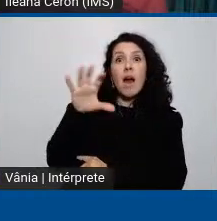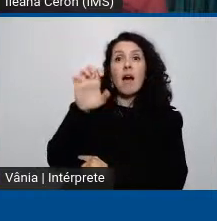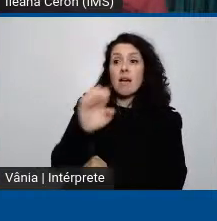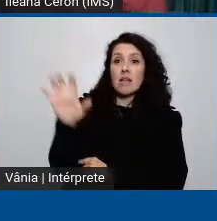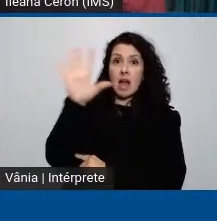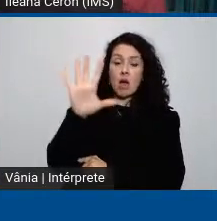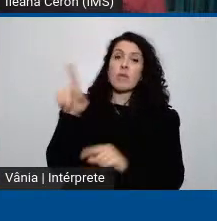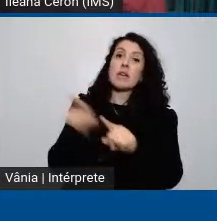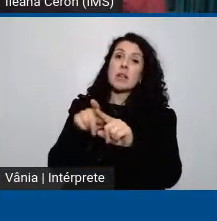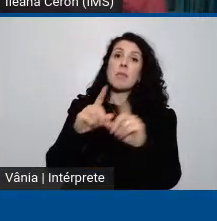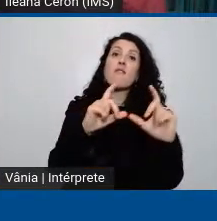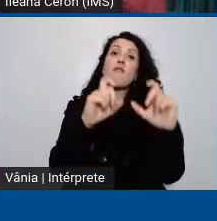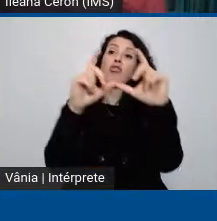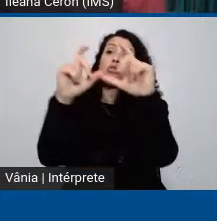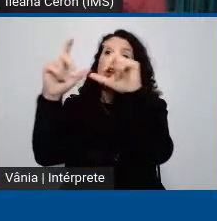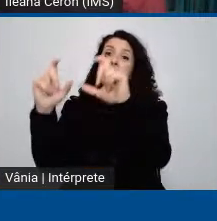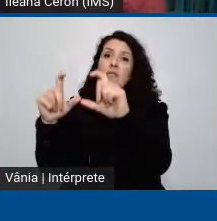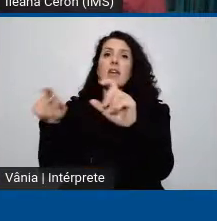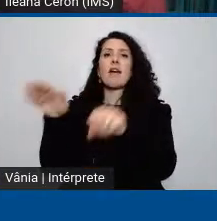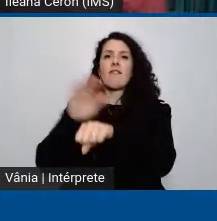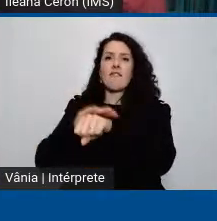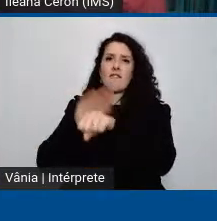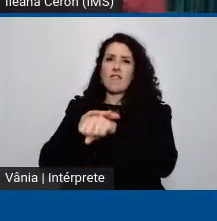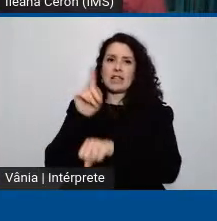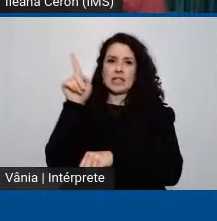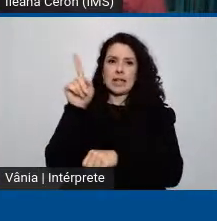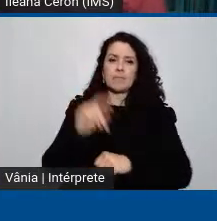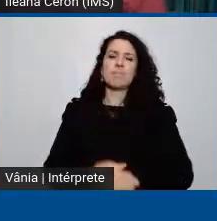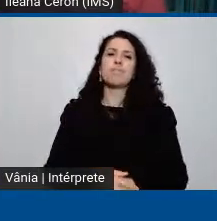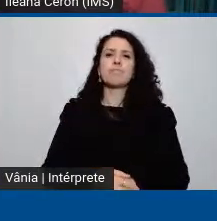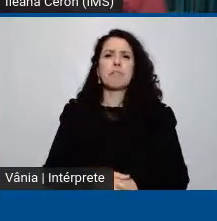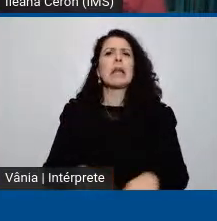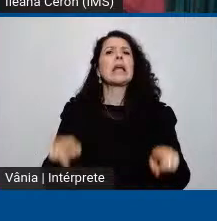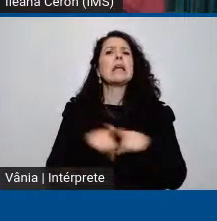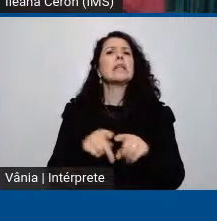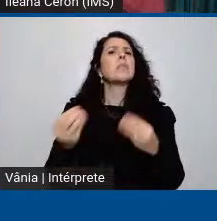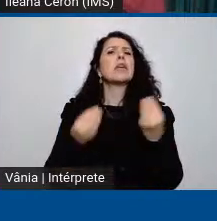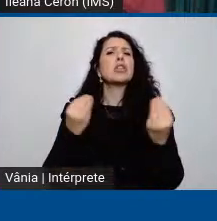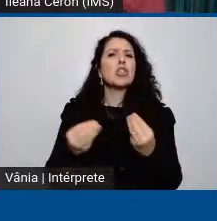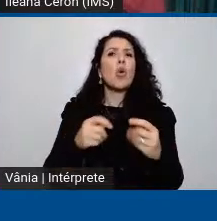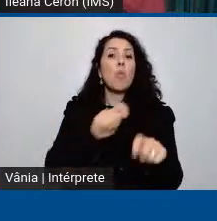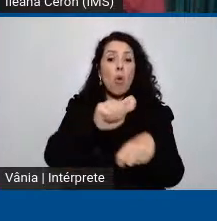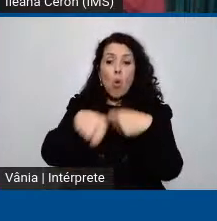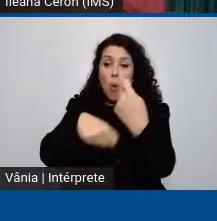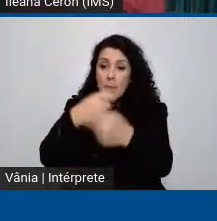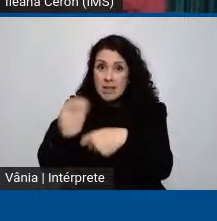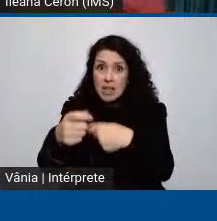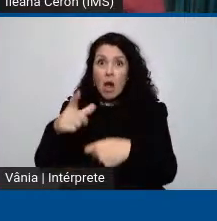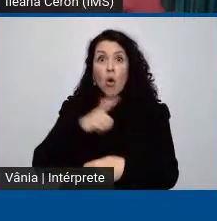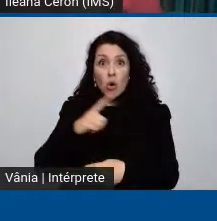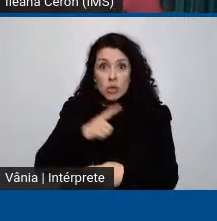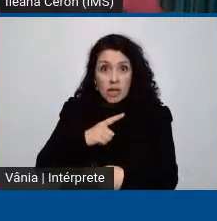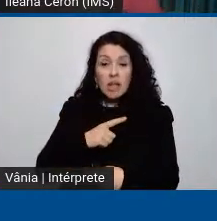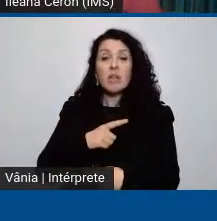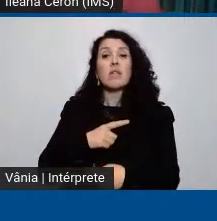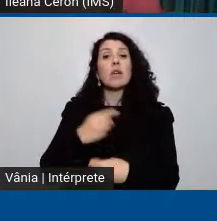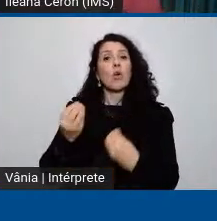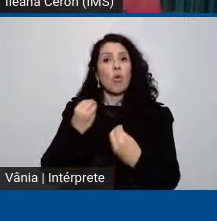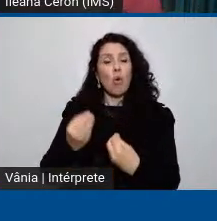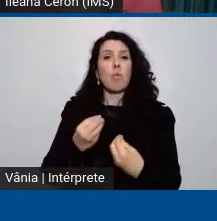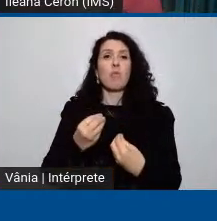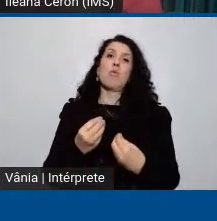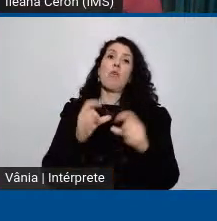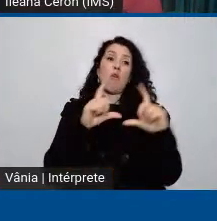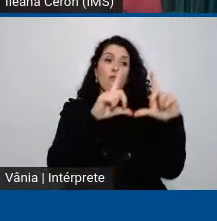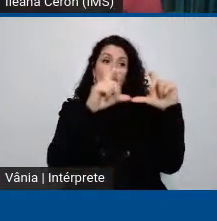também fez lá. Também dava conta da atividade comercial que o Ferrez teve na Europa, tanto como comerciante